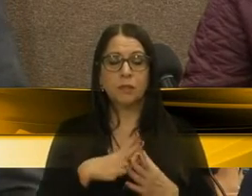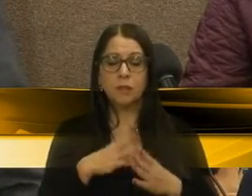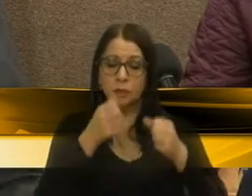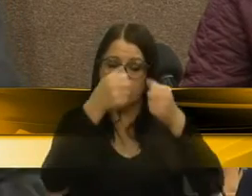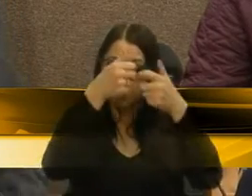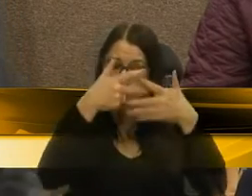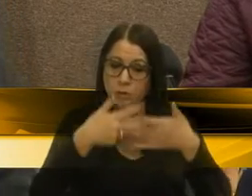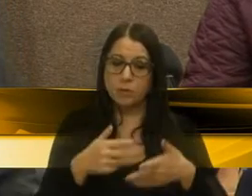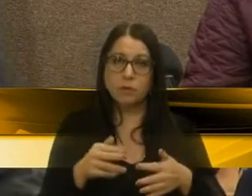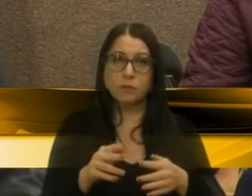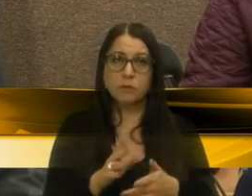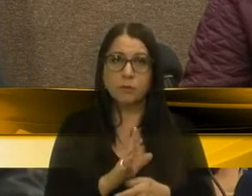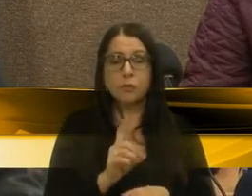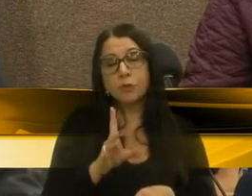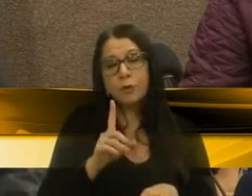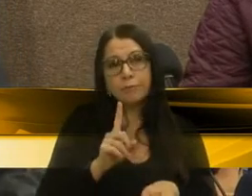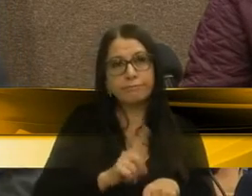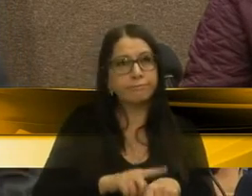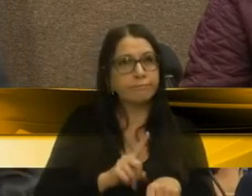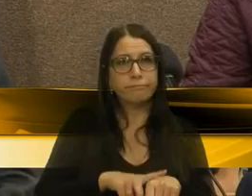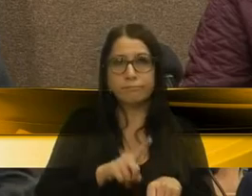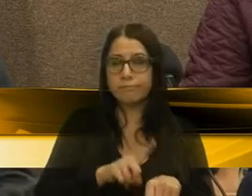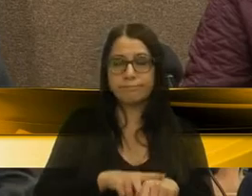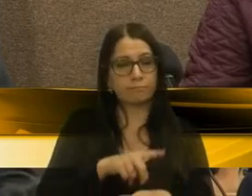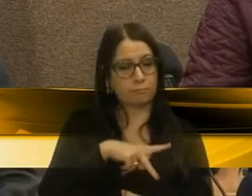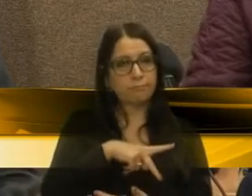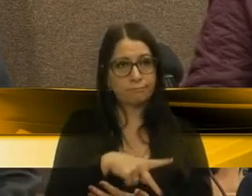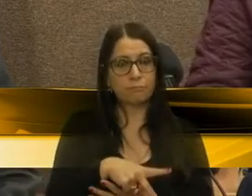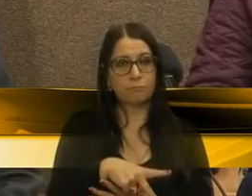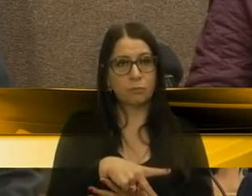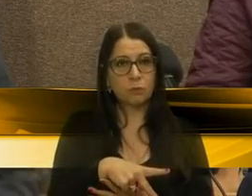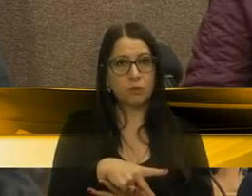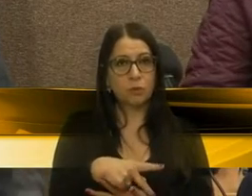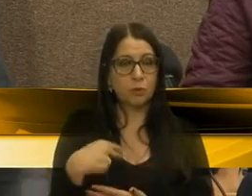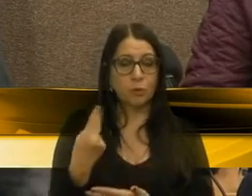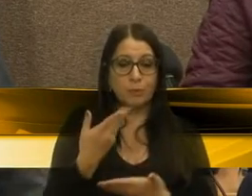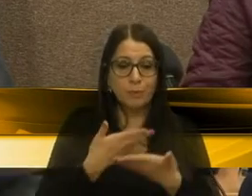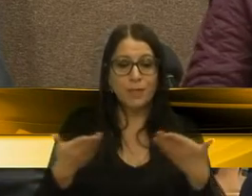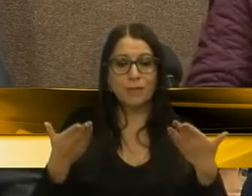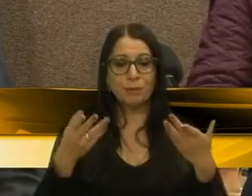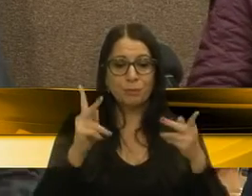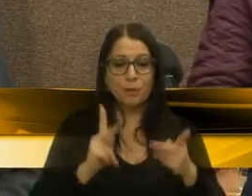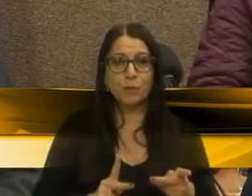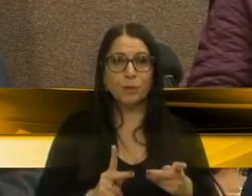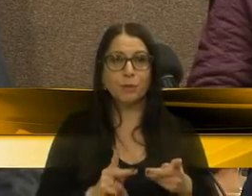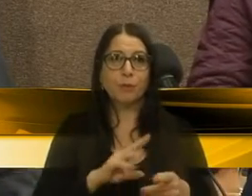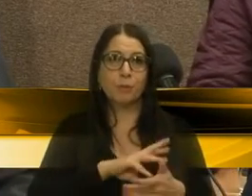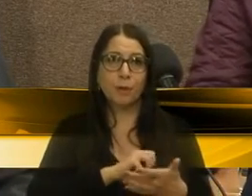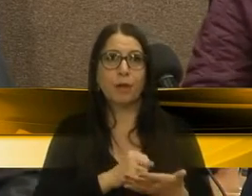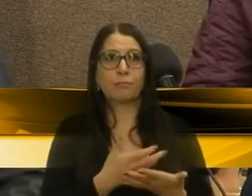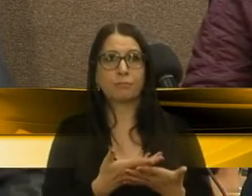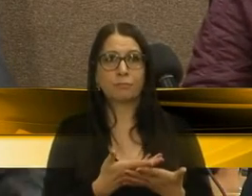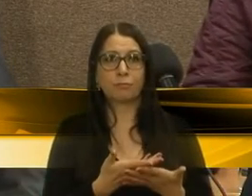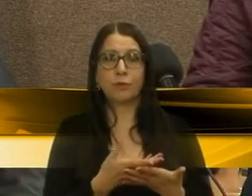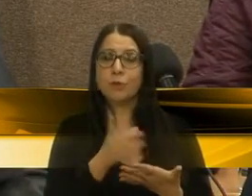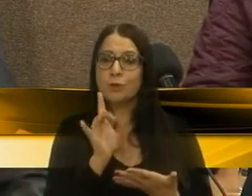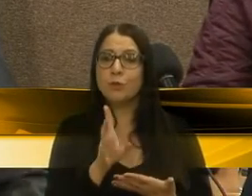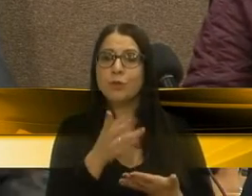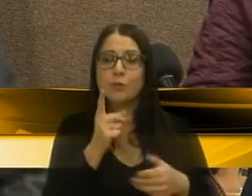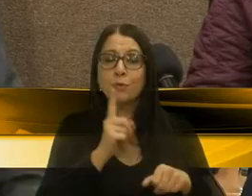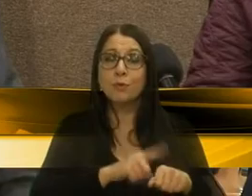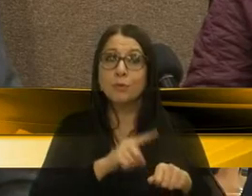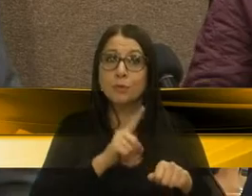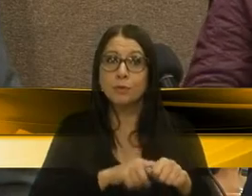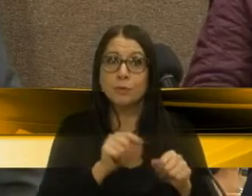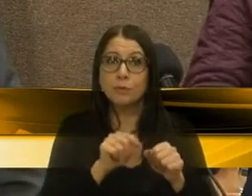E somente o tempo, senhor presidente, quando nós perdemos um ente querido, alguém que amamos, somente o tempo